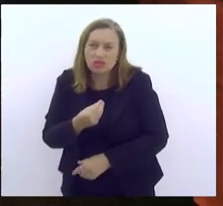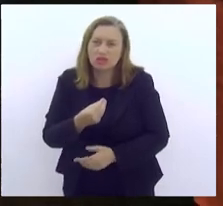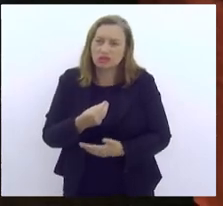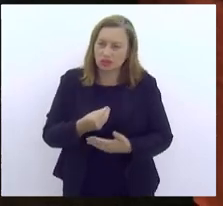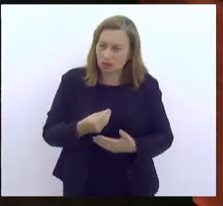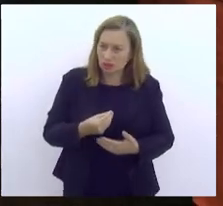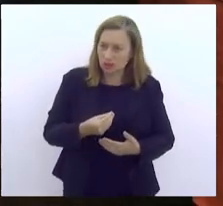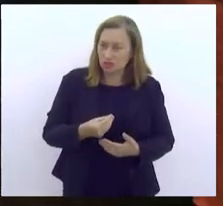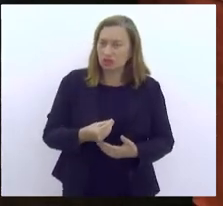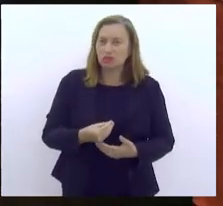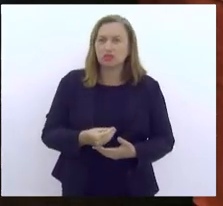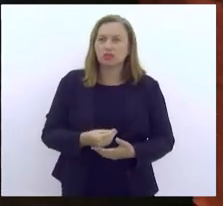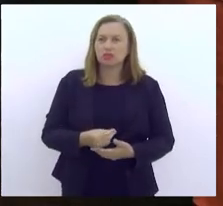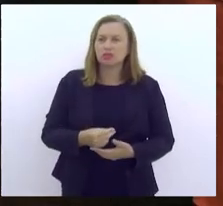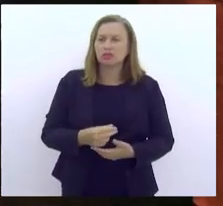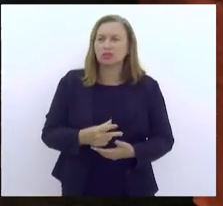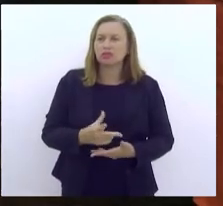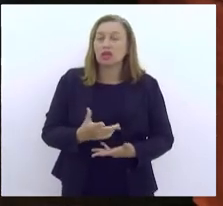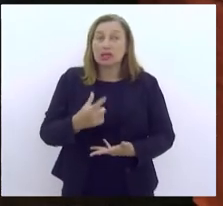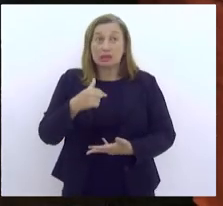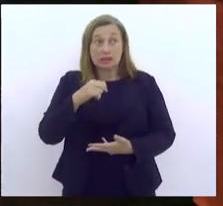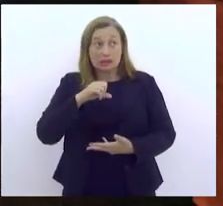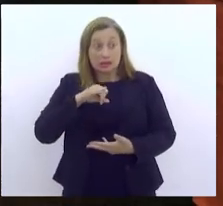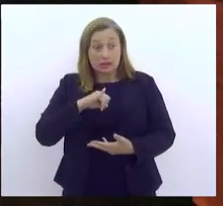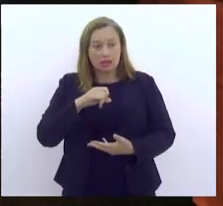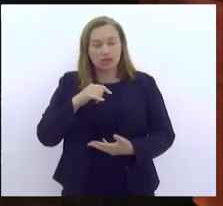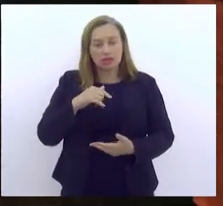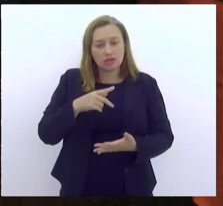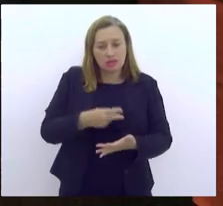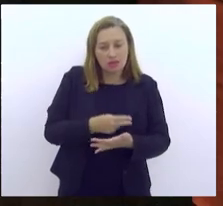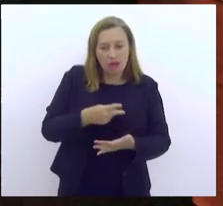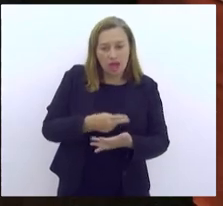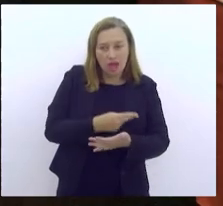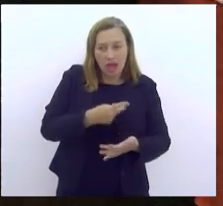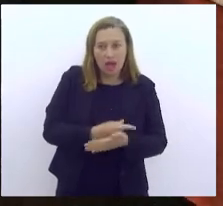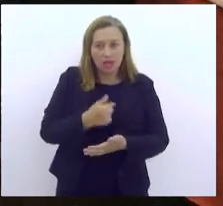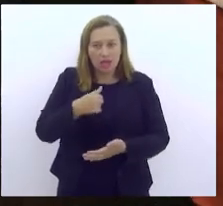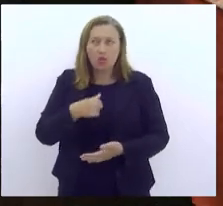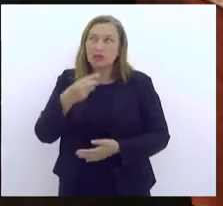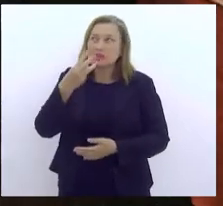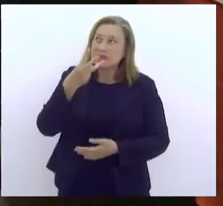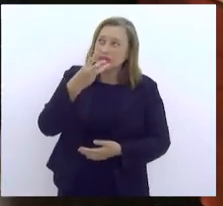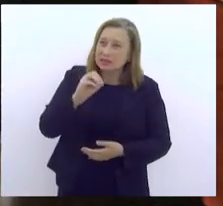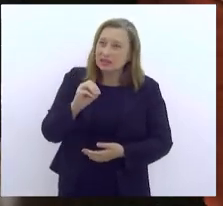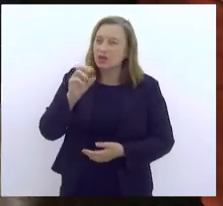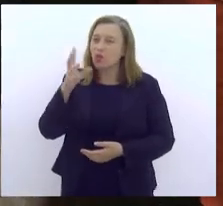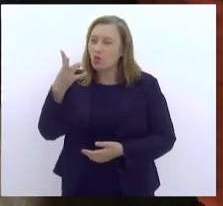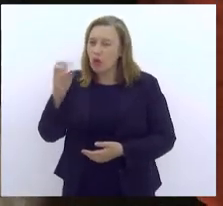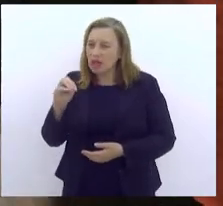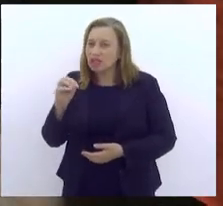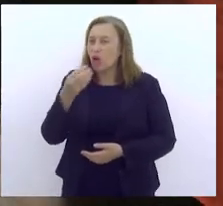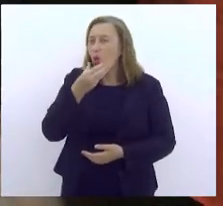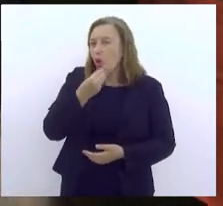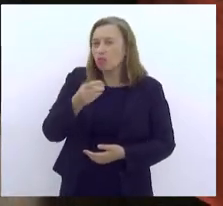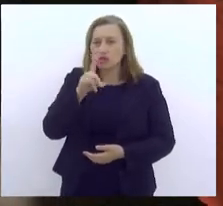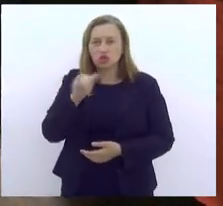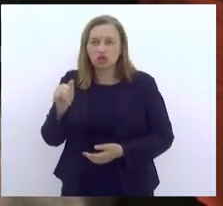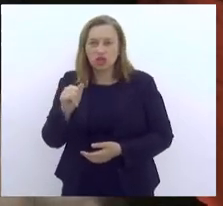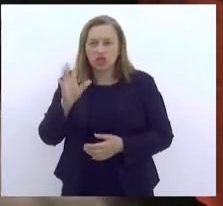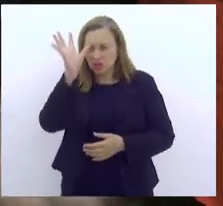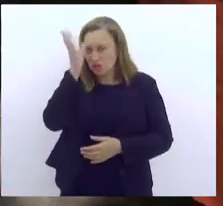computados individualmente, se eu estiver equivocada, cerca de 30, 40 homens por dia, que vão resolver o problema da